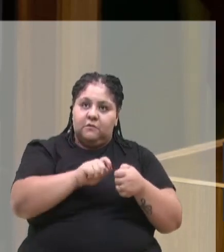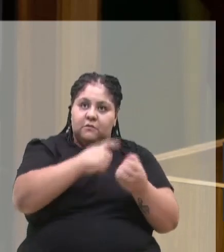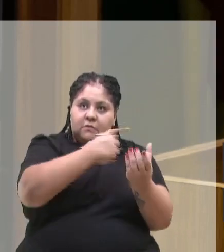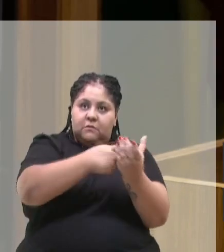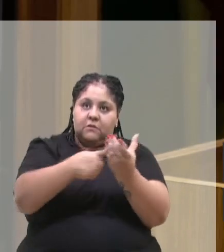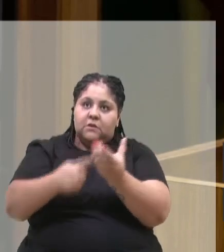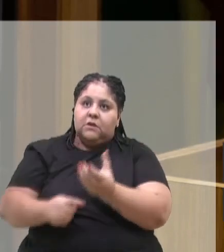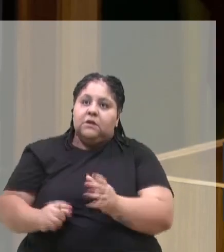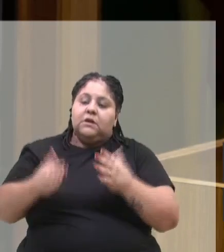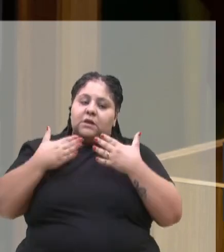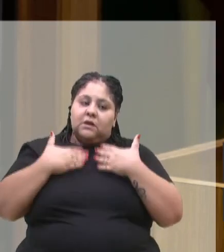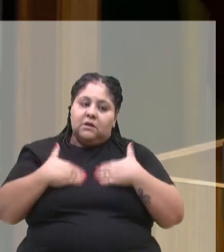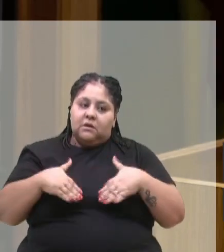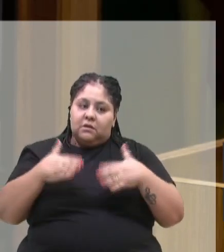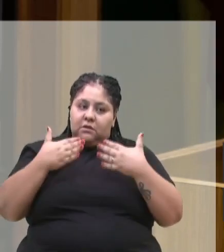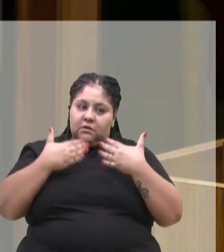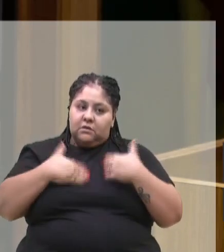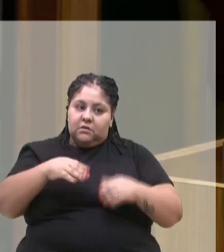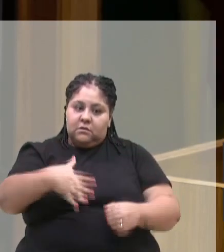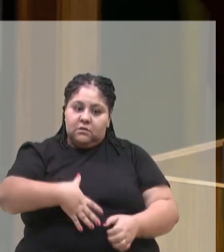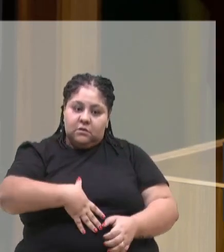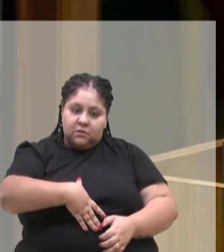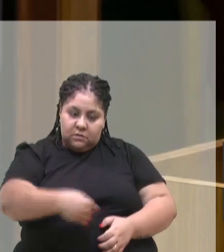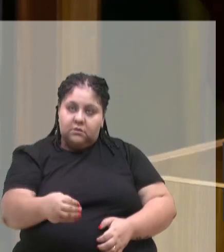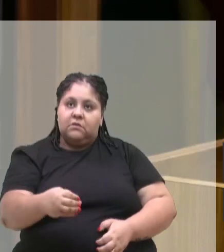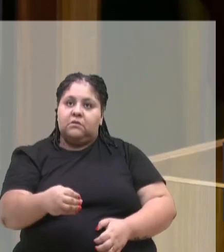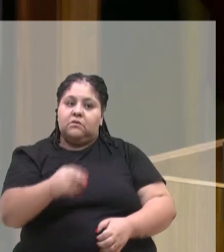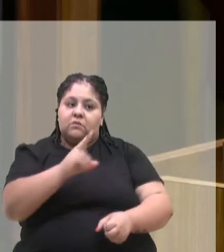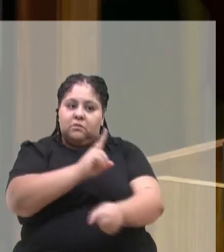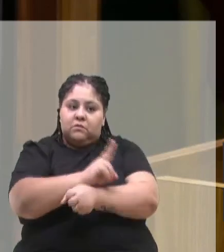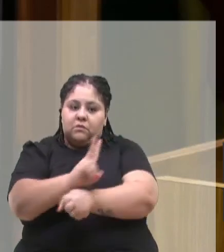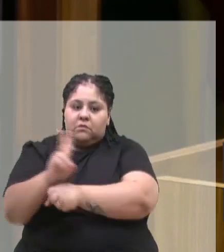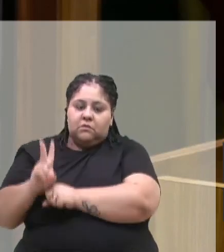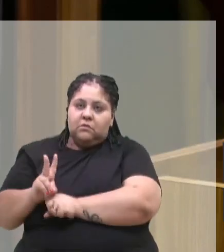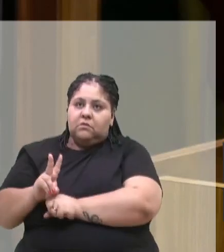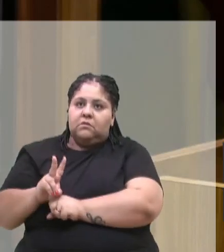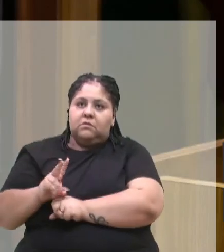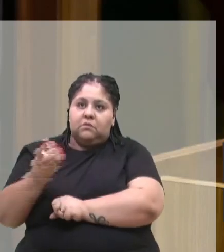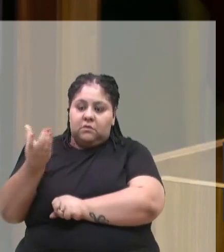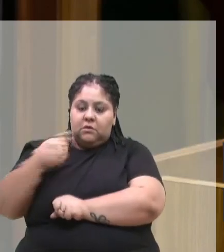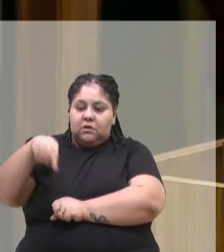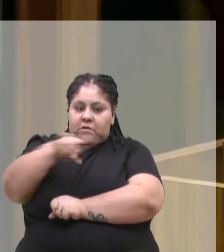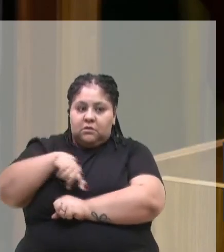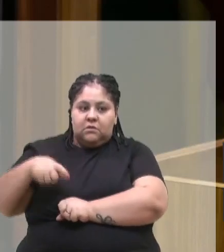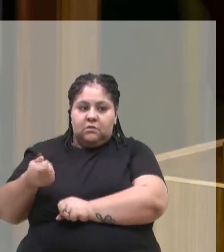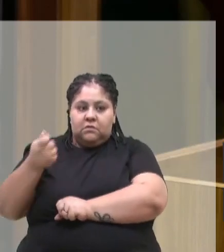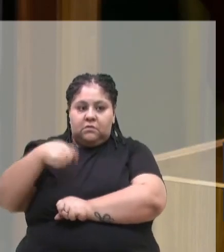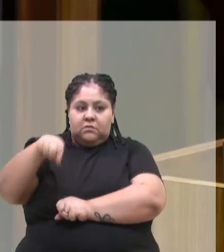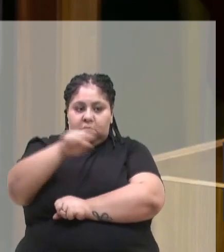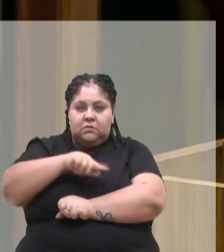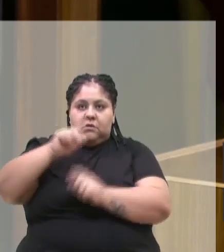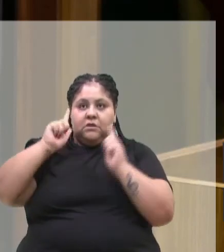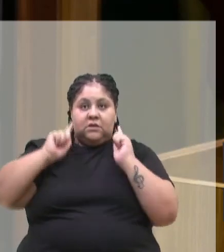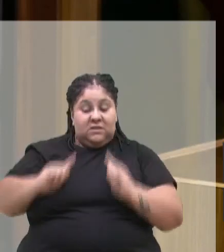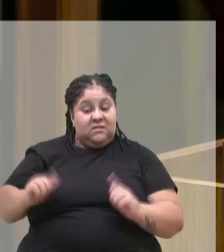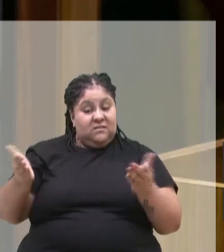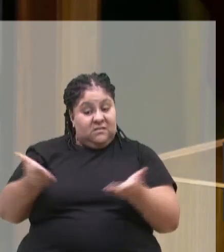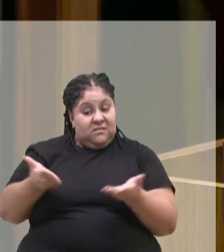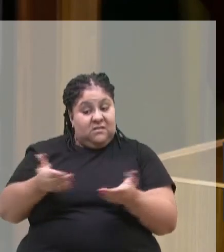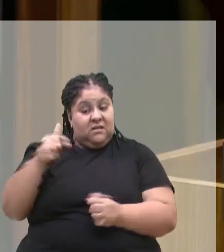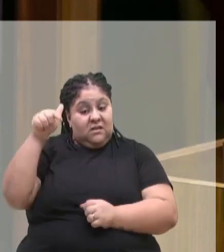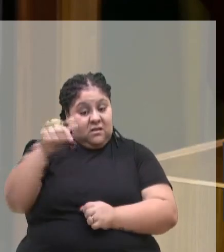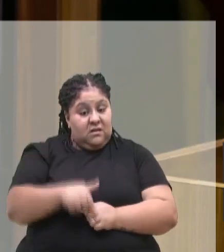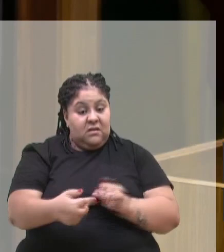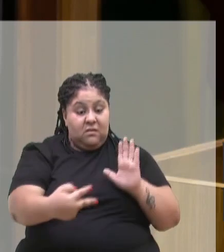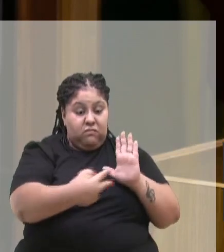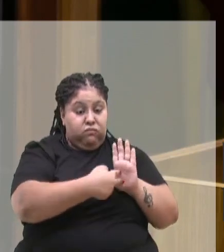coração tranquilo de que os seus filhos e filhas serão cuidados. Isso é o que a gente precisa da nossa gestão municipal, e eu estarei